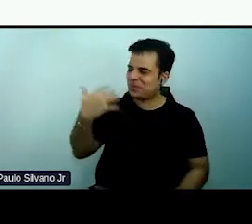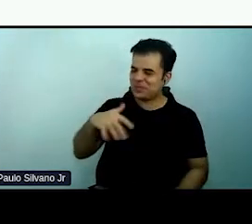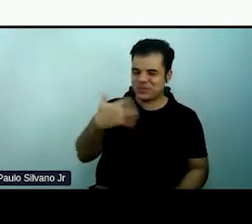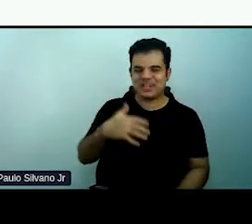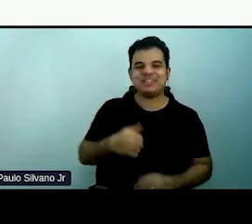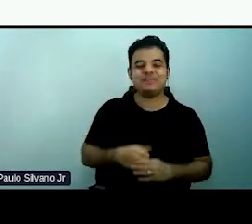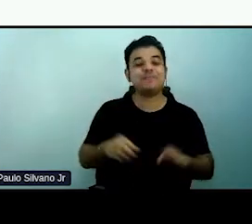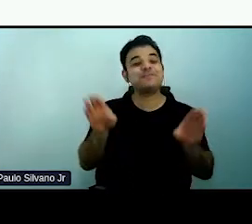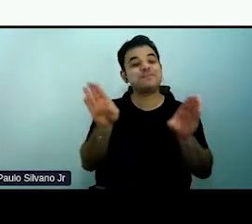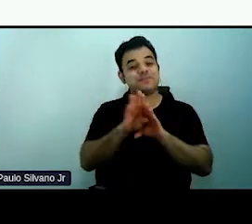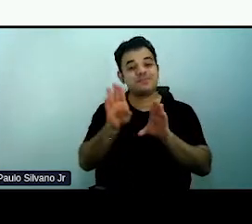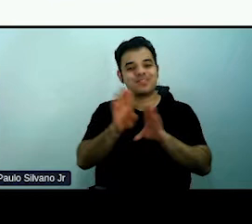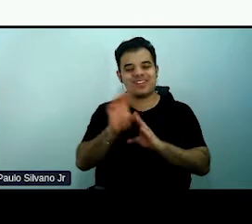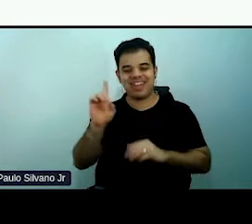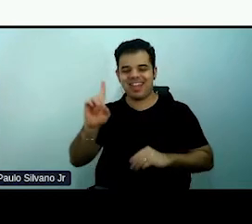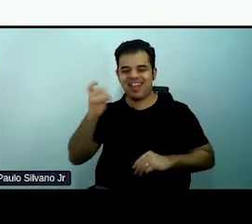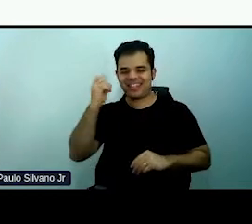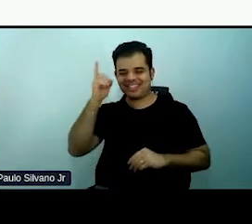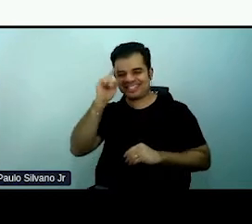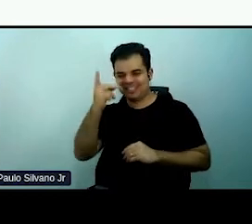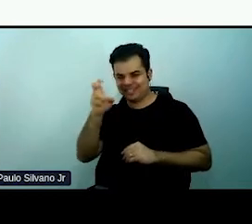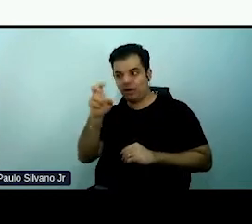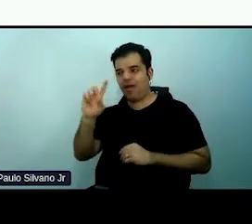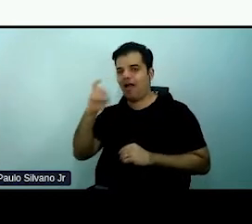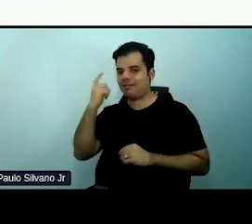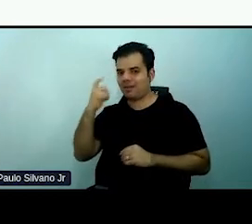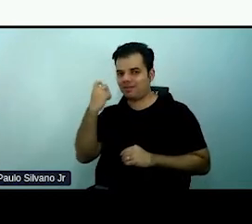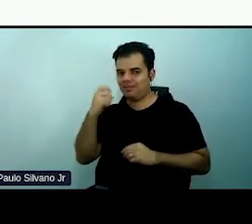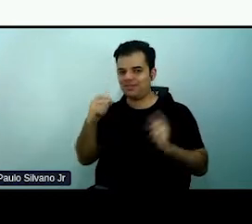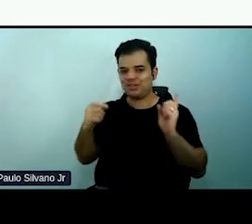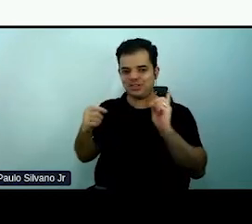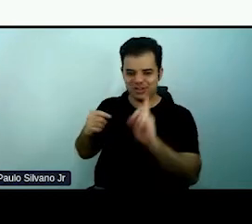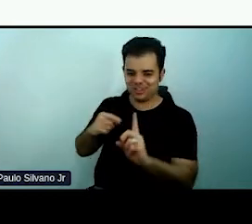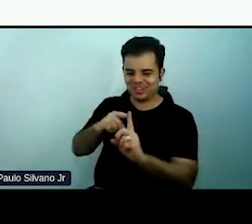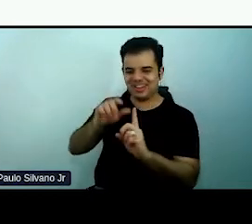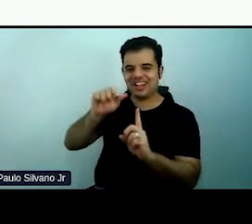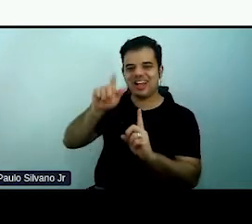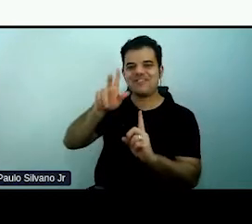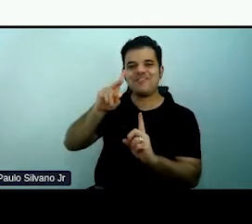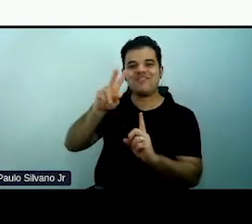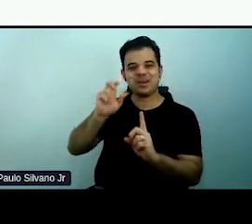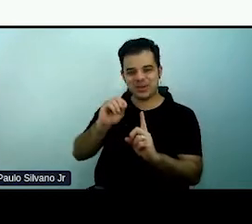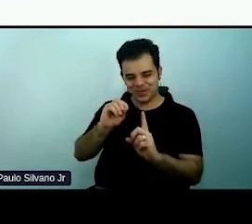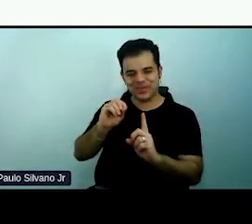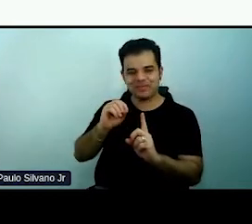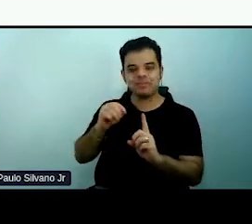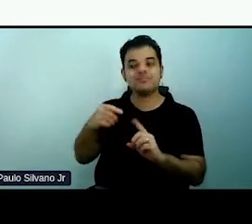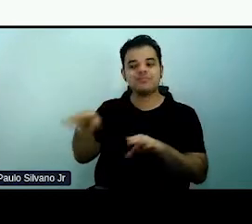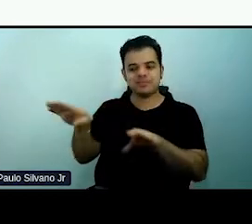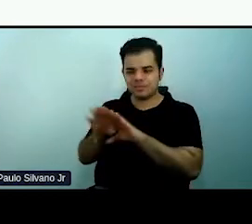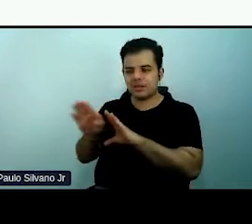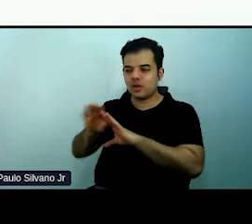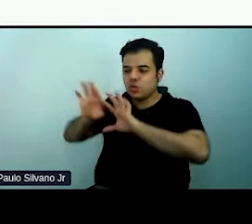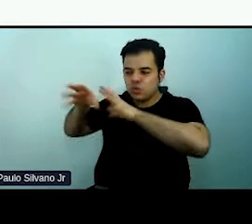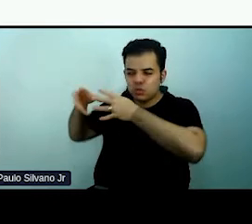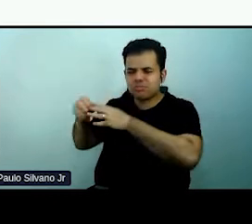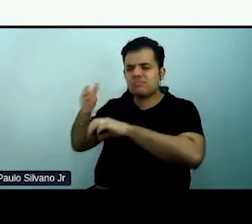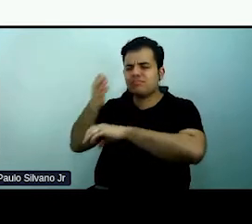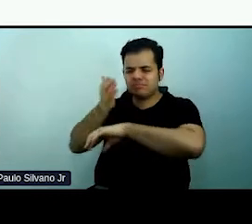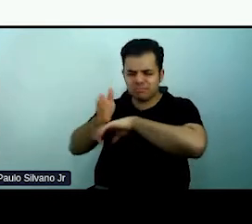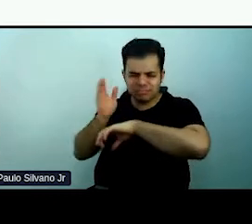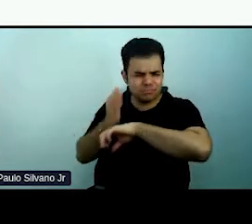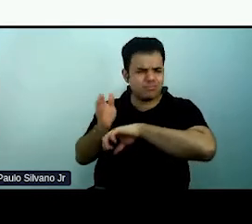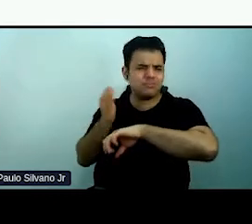E um pouquinho antes desse dia 5, né, tão famoso aí, da chegada do Álvaro, a gente teve um treinamento, que é super